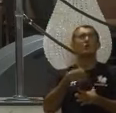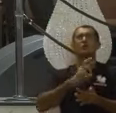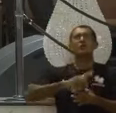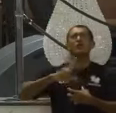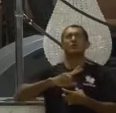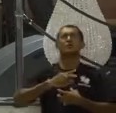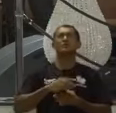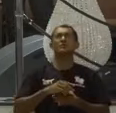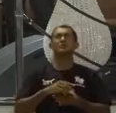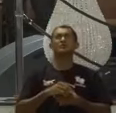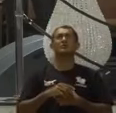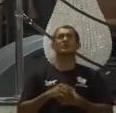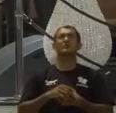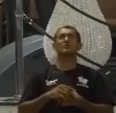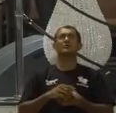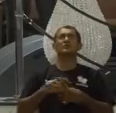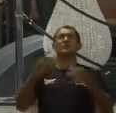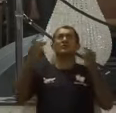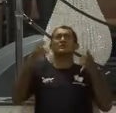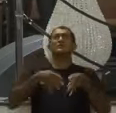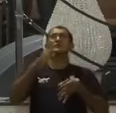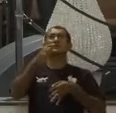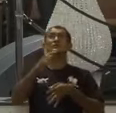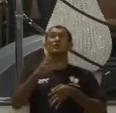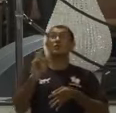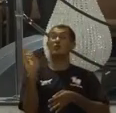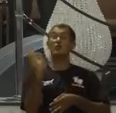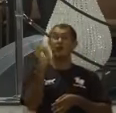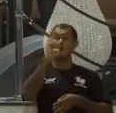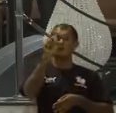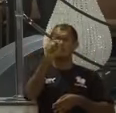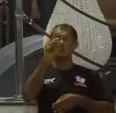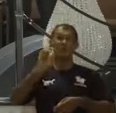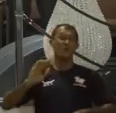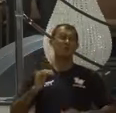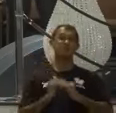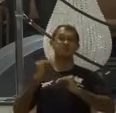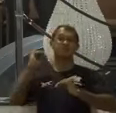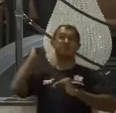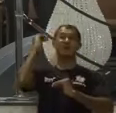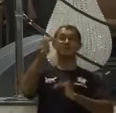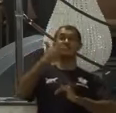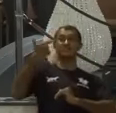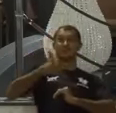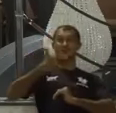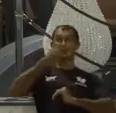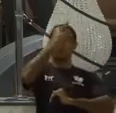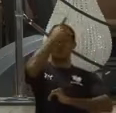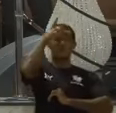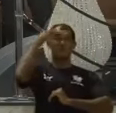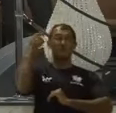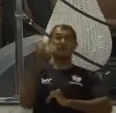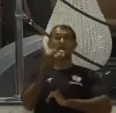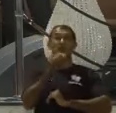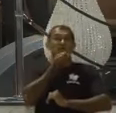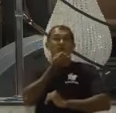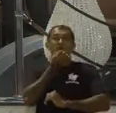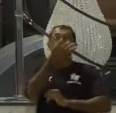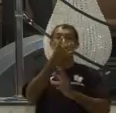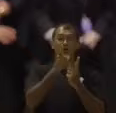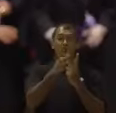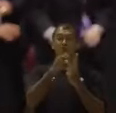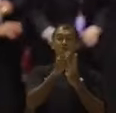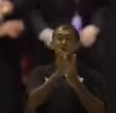você, o teu valor excede aos rubins. A segunda classe de pessoas que eu quero me dirigir hoje